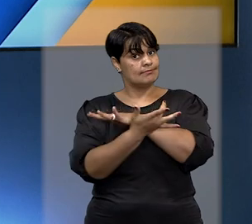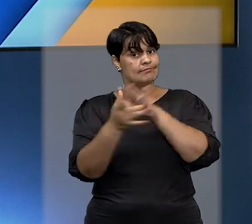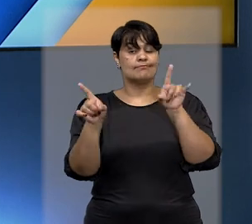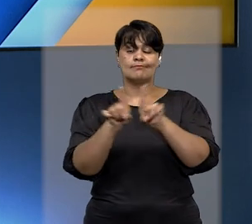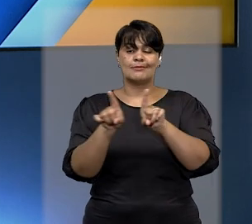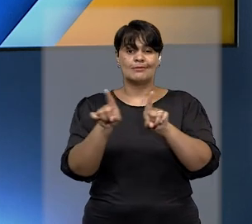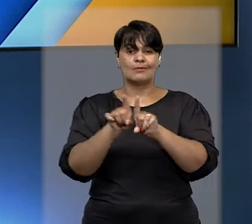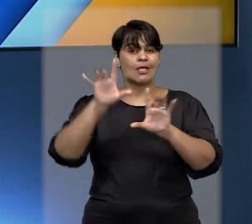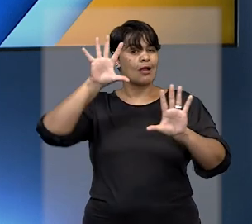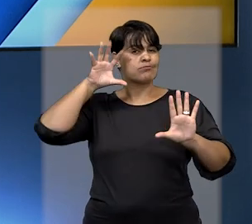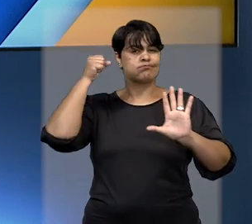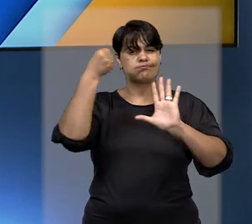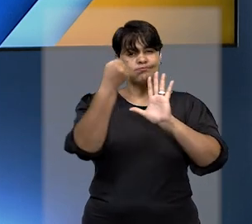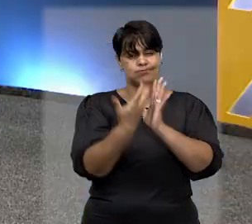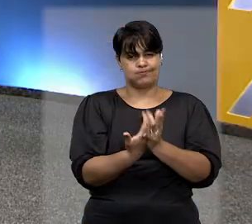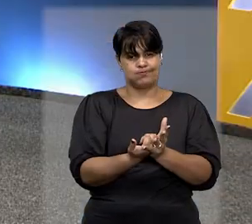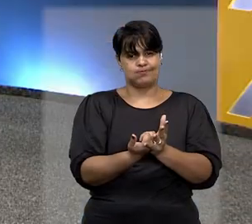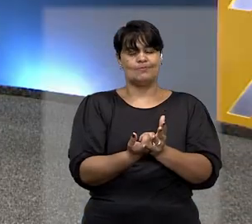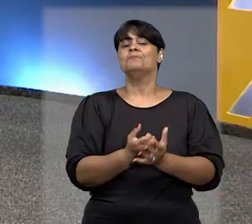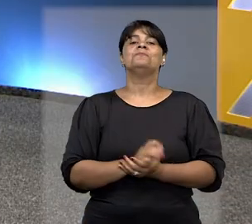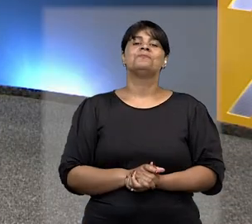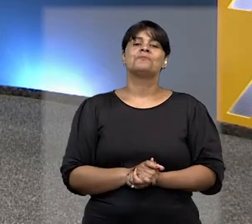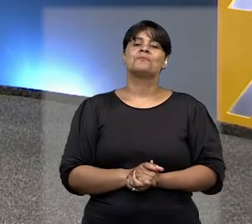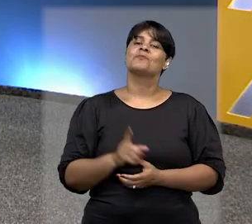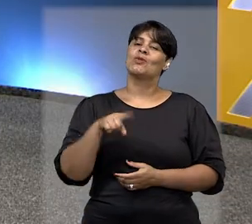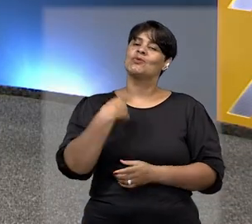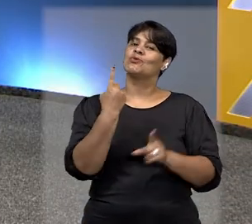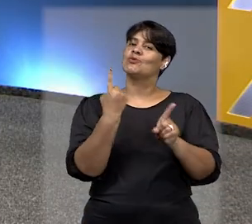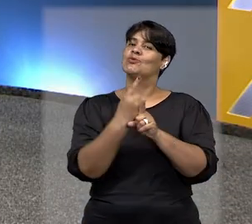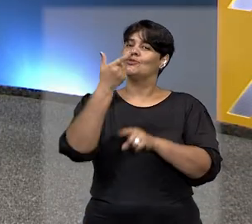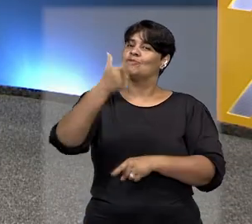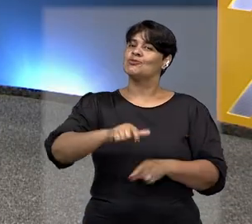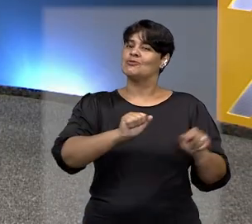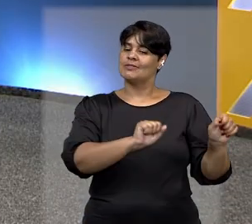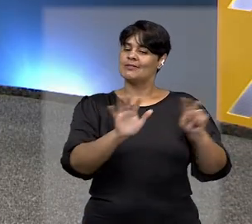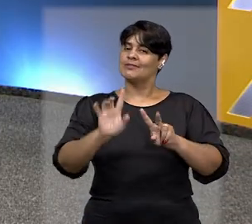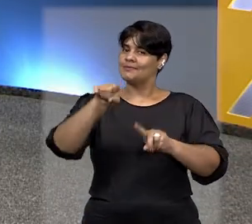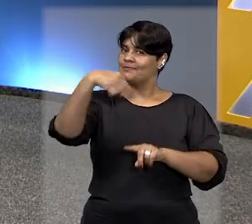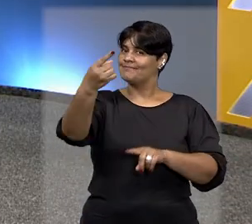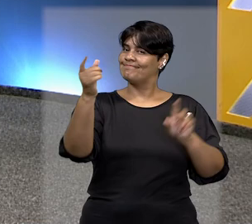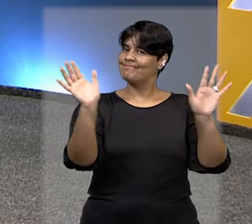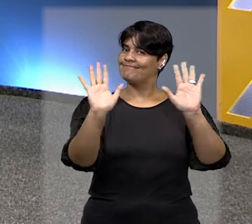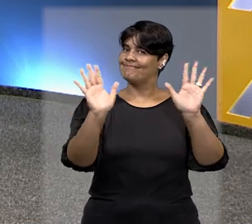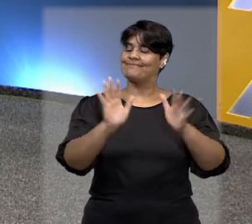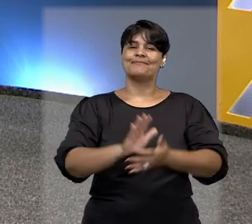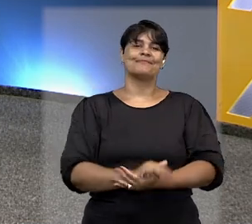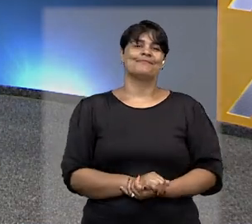plataformas de podcast. A gente volta semana que vem. Tchau!